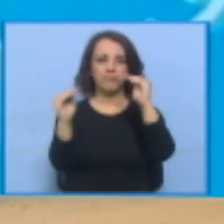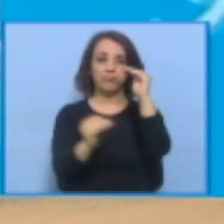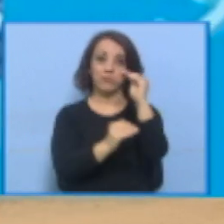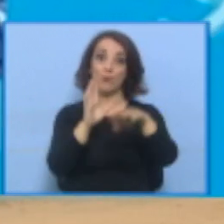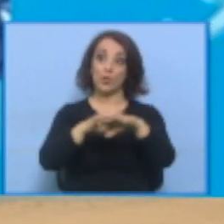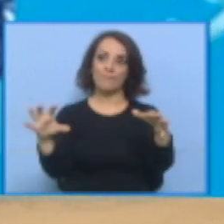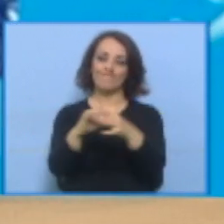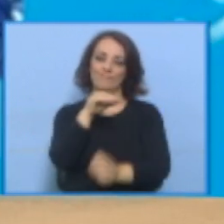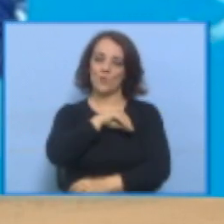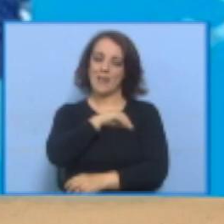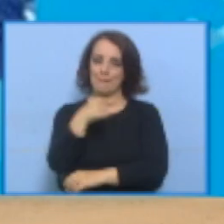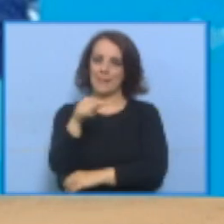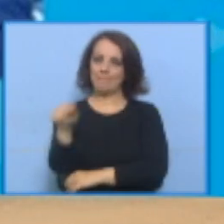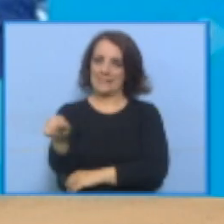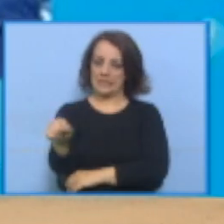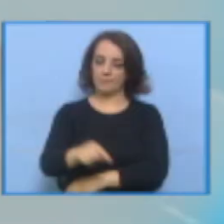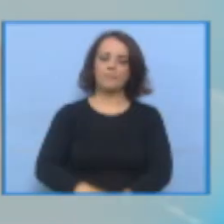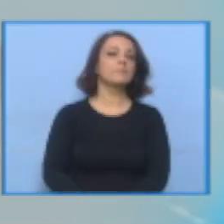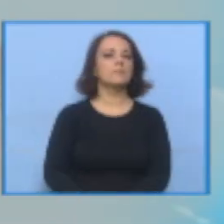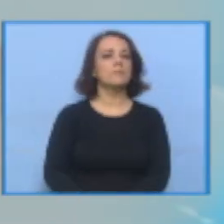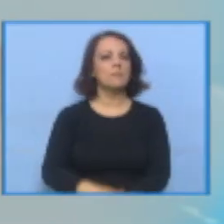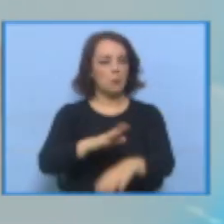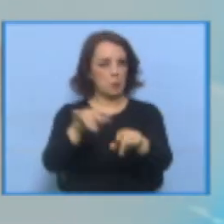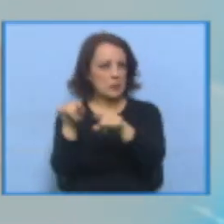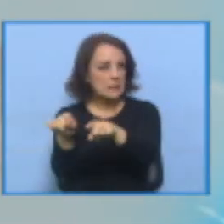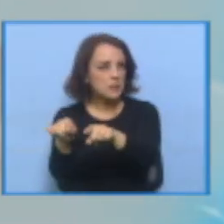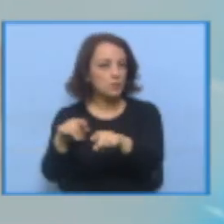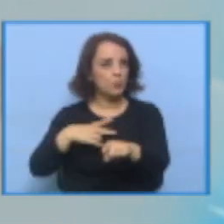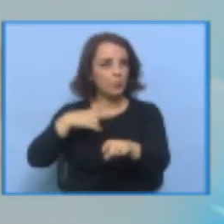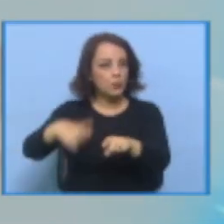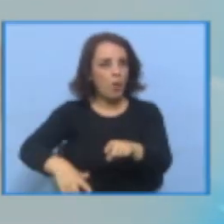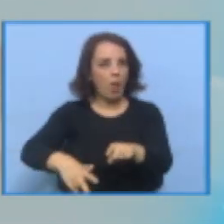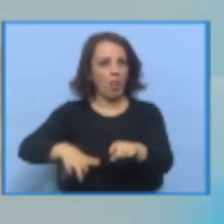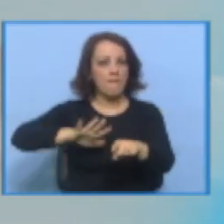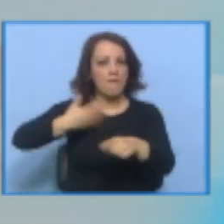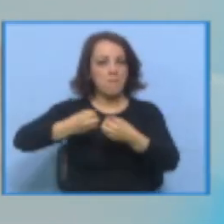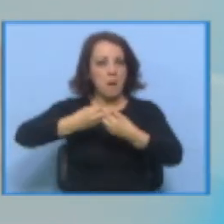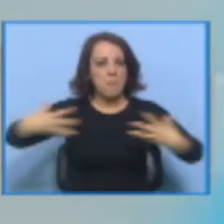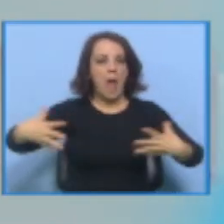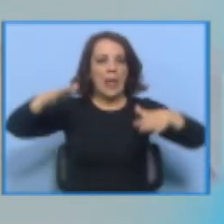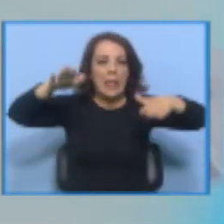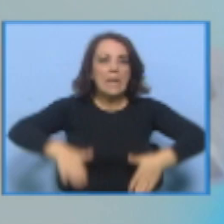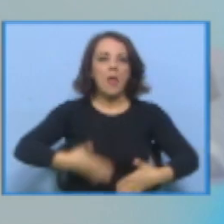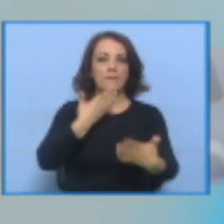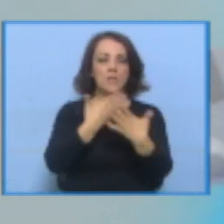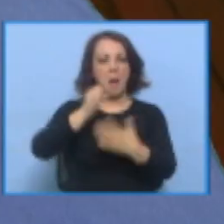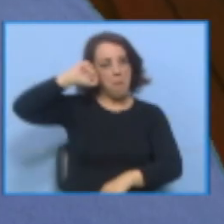com isso. Será por essa circunstância que em Portugal crescem o número de greves e com impacto na sociedade?